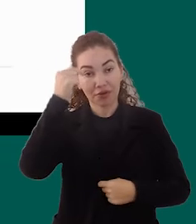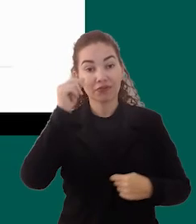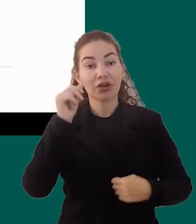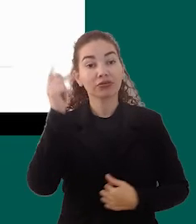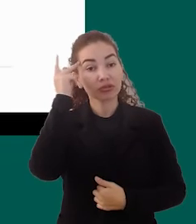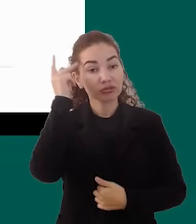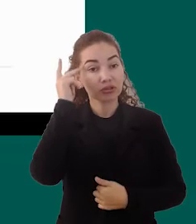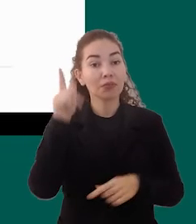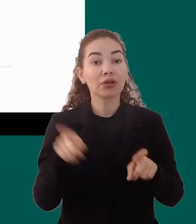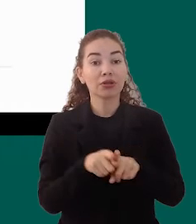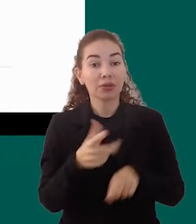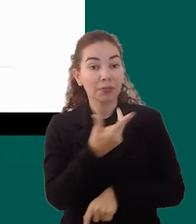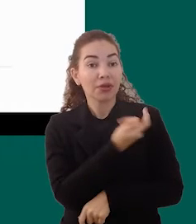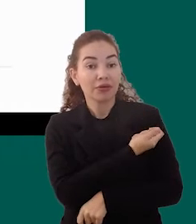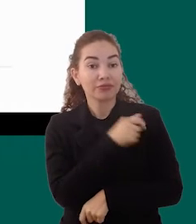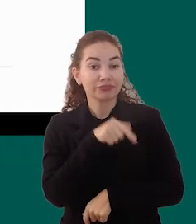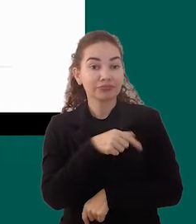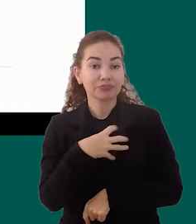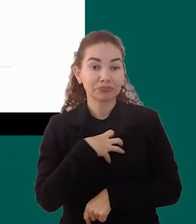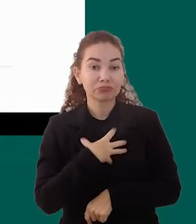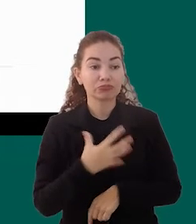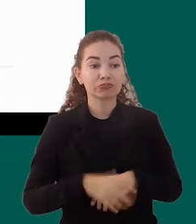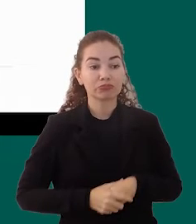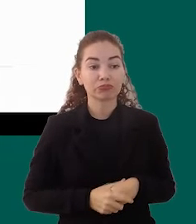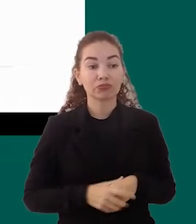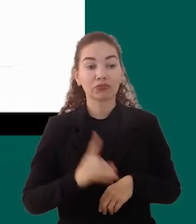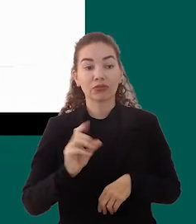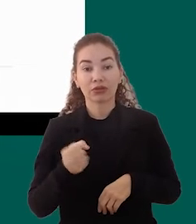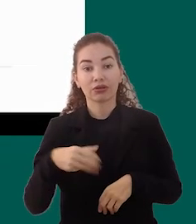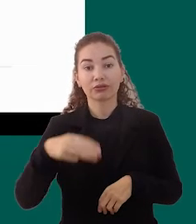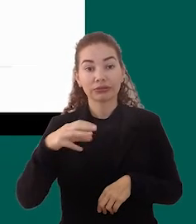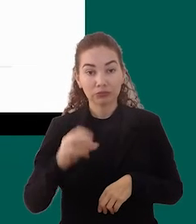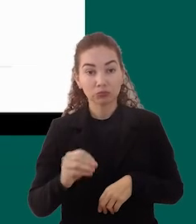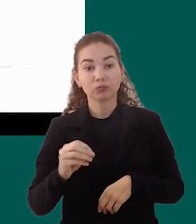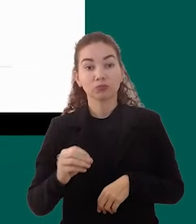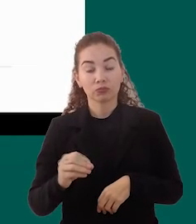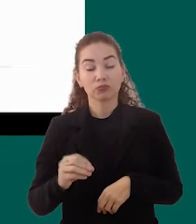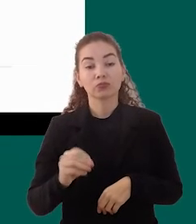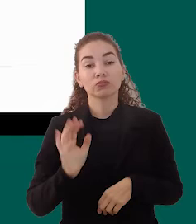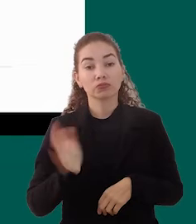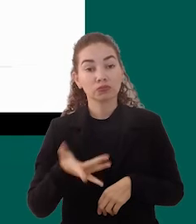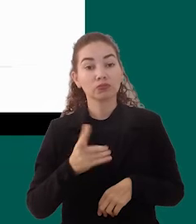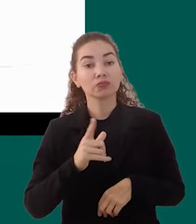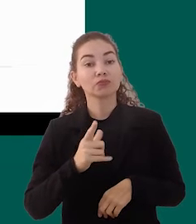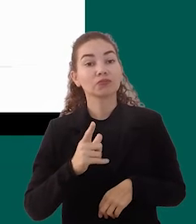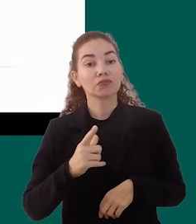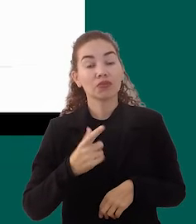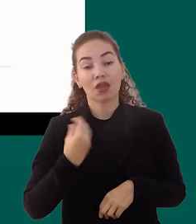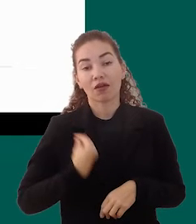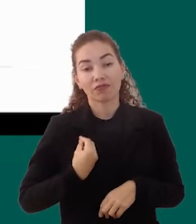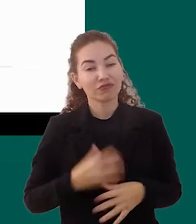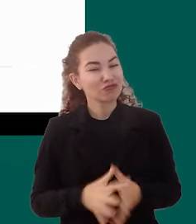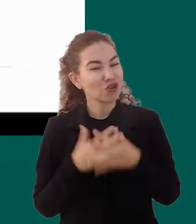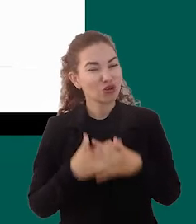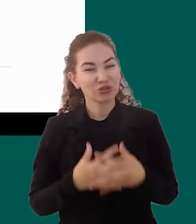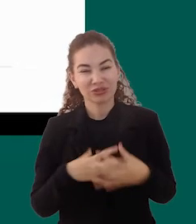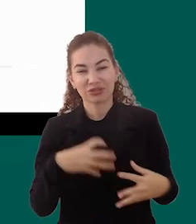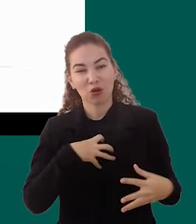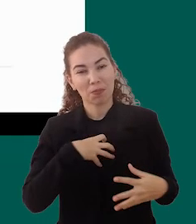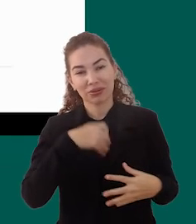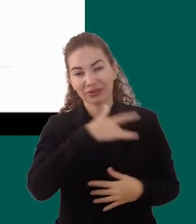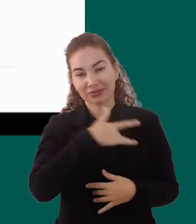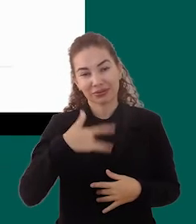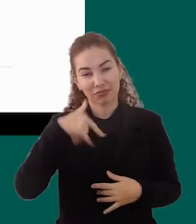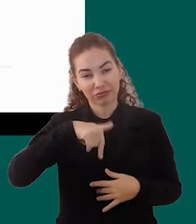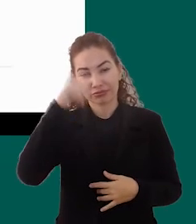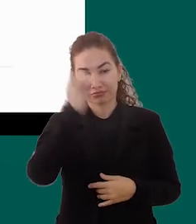acabaram aplicando essa vacina nessa situação. Em 18 de março, a gente já vive o colapso, desde 18 de março, da saúde no Brasil,